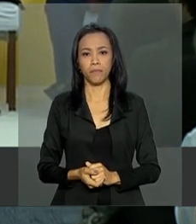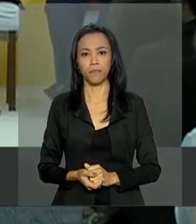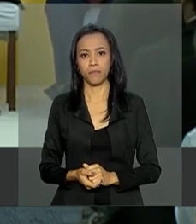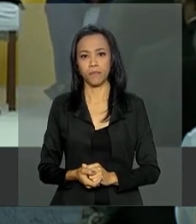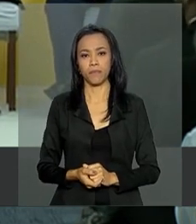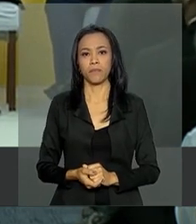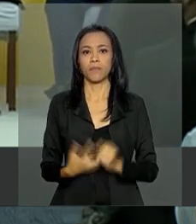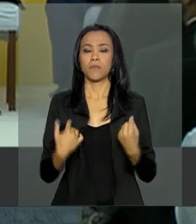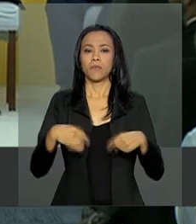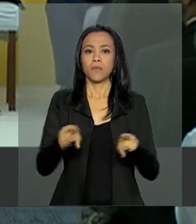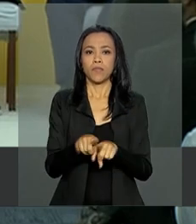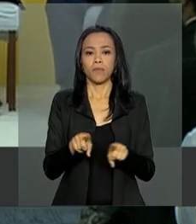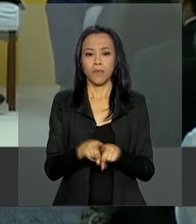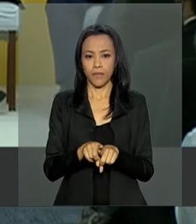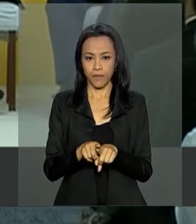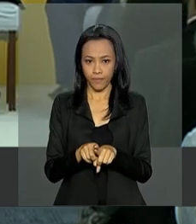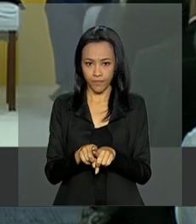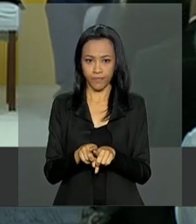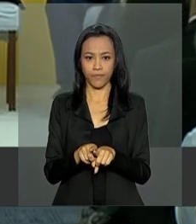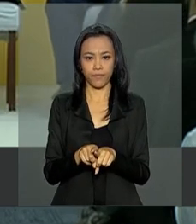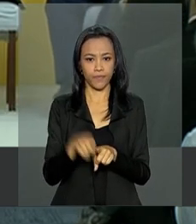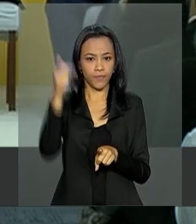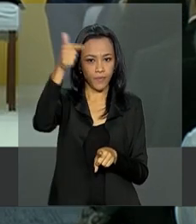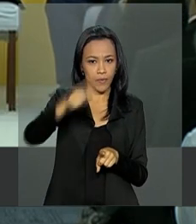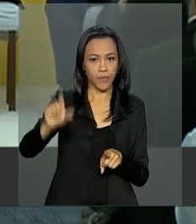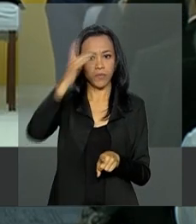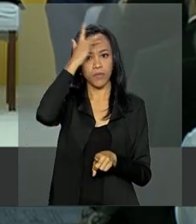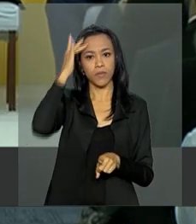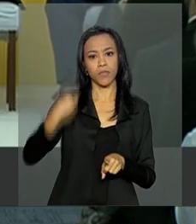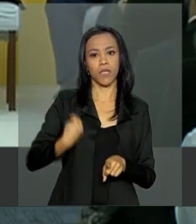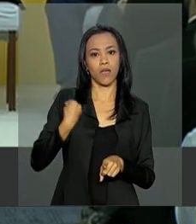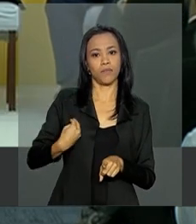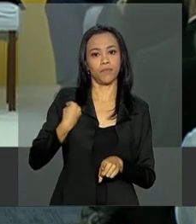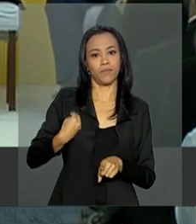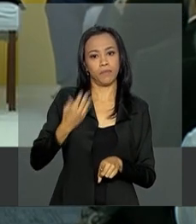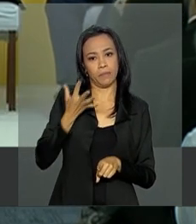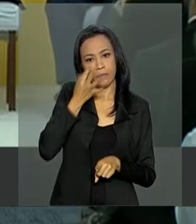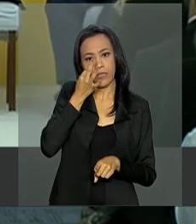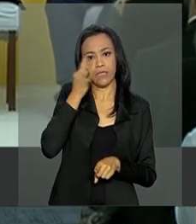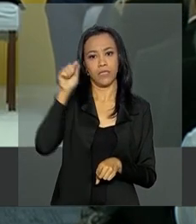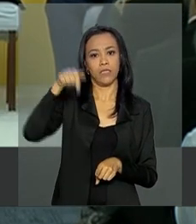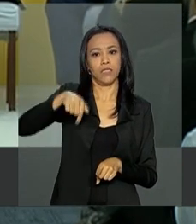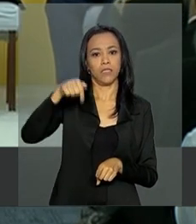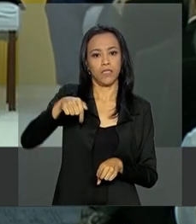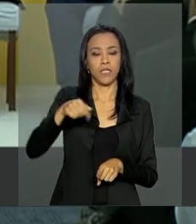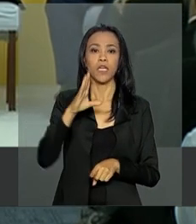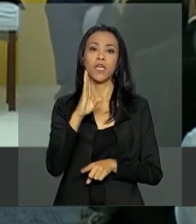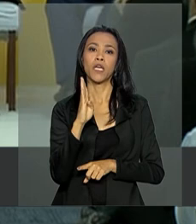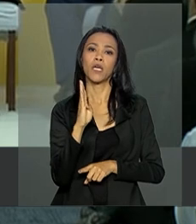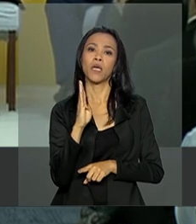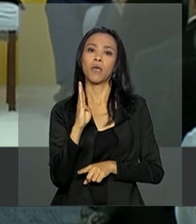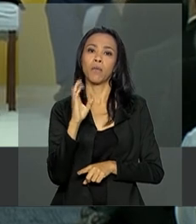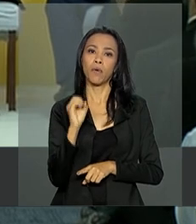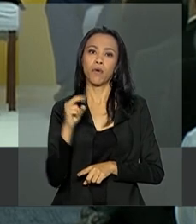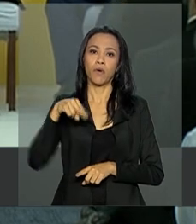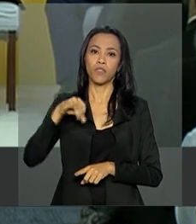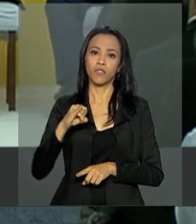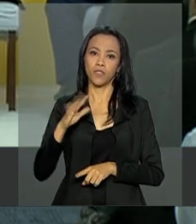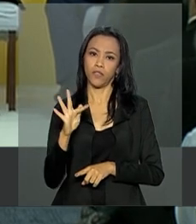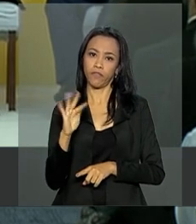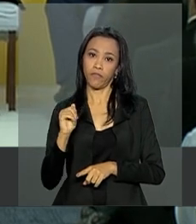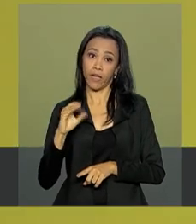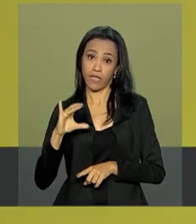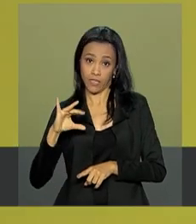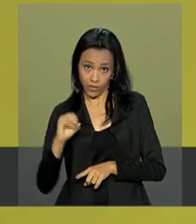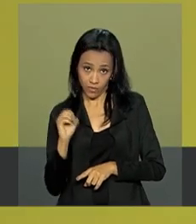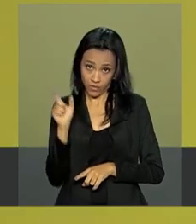De igual maneira, o nosso Bonifácio de Andrada, que está aqui. Não é Bonifácio? O Bonifácio é Bonifácio de Andrada. E os senhores sabem que